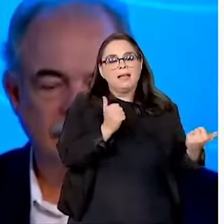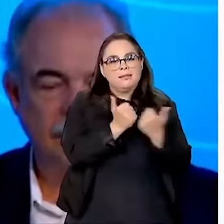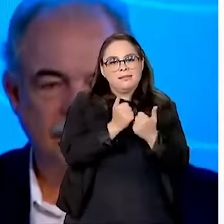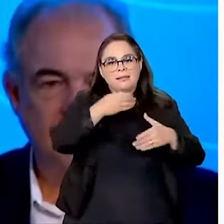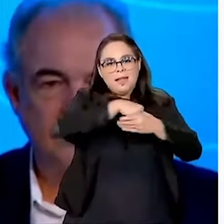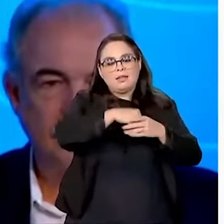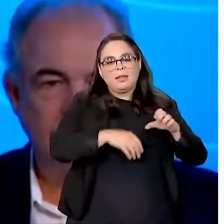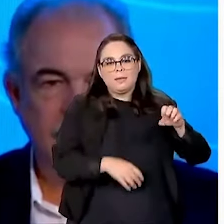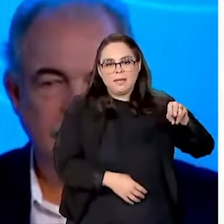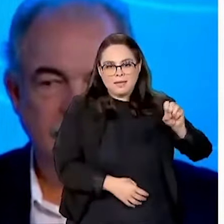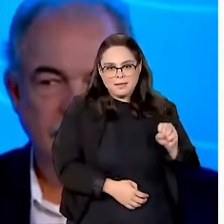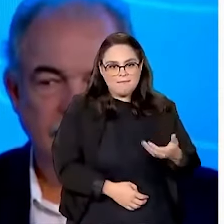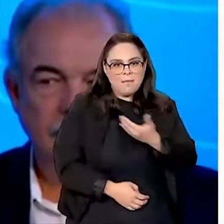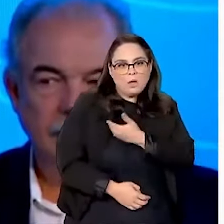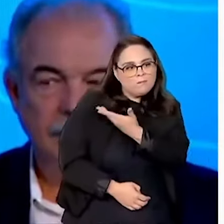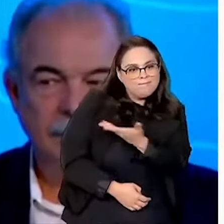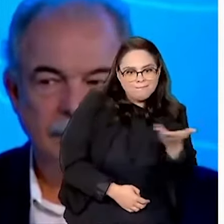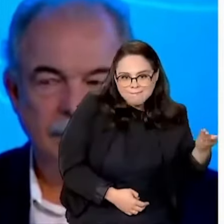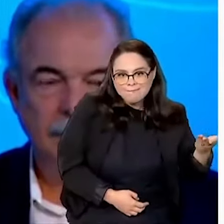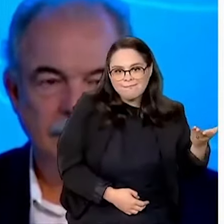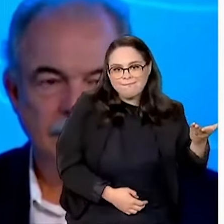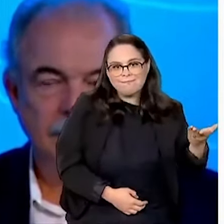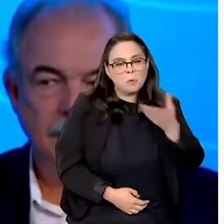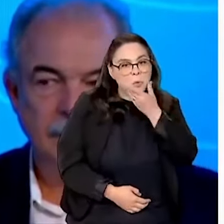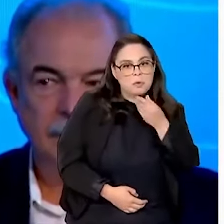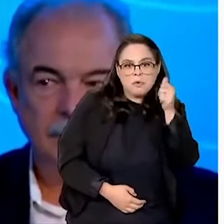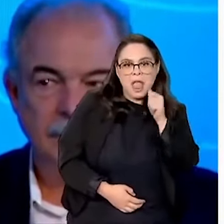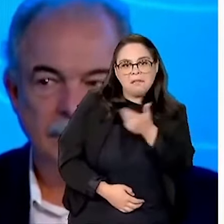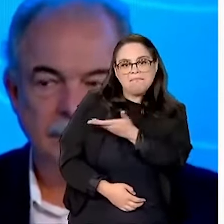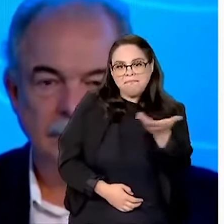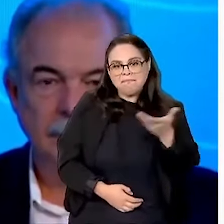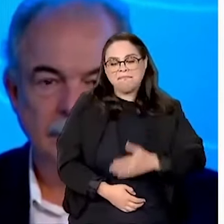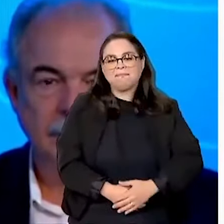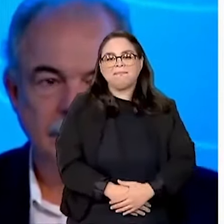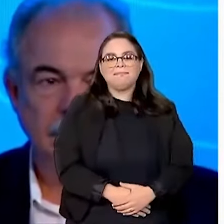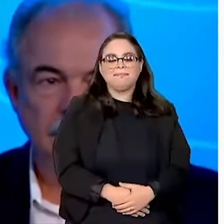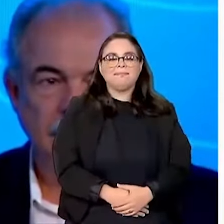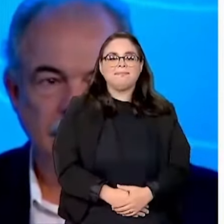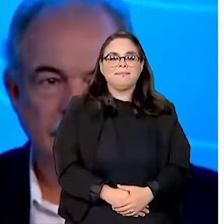EMS. Amigos e amigas,